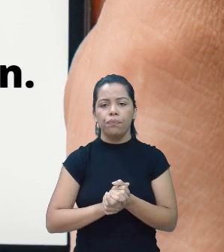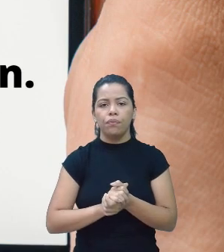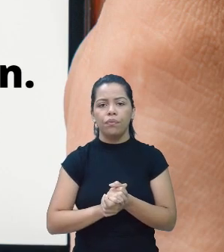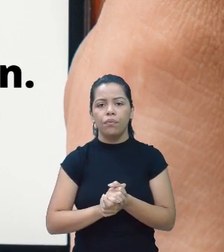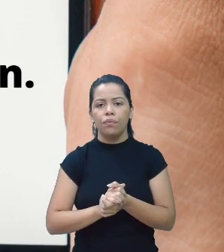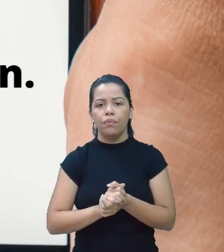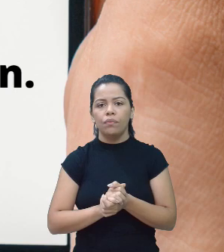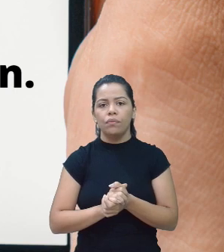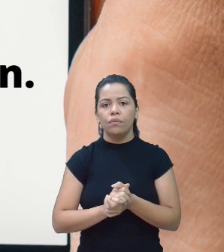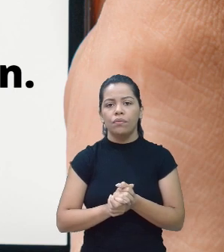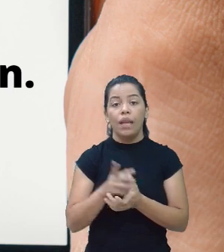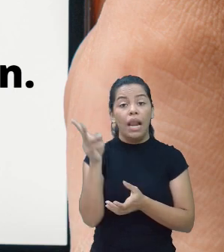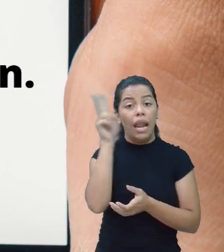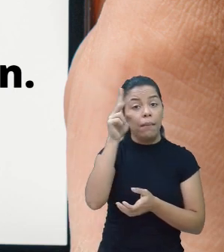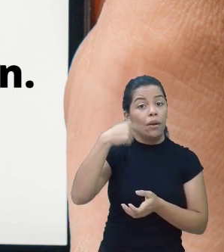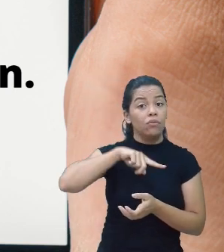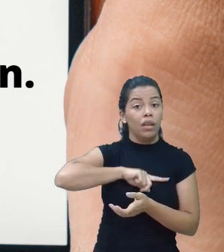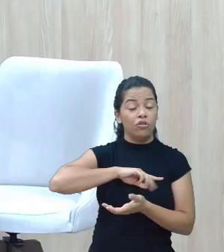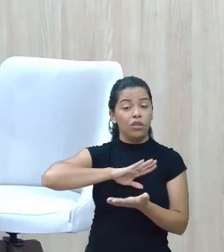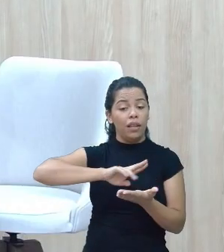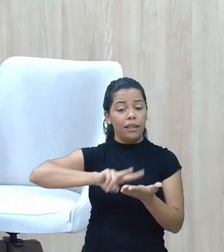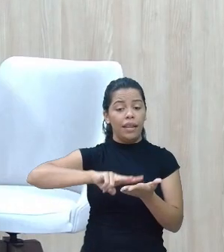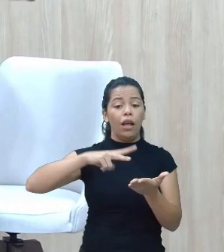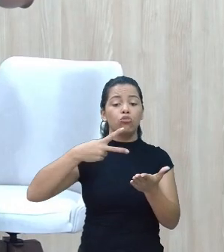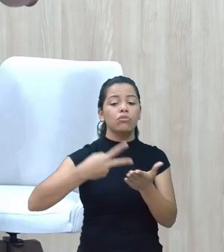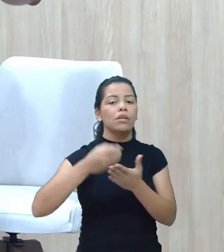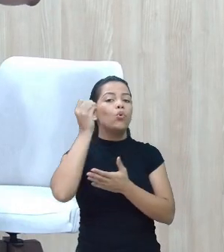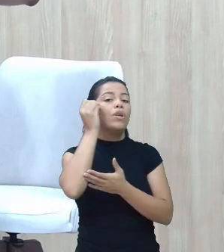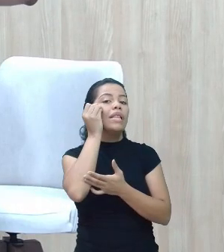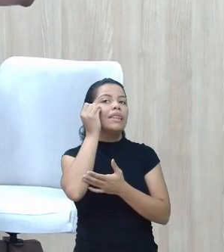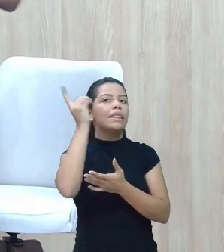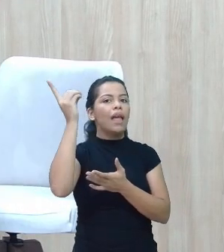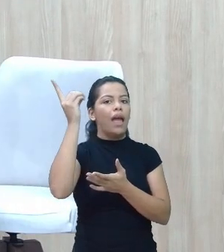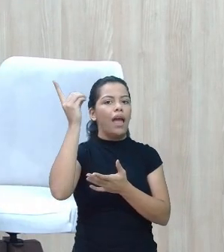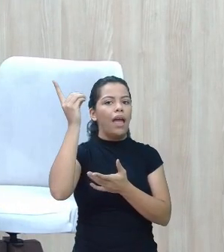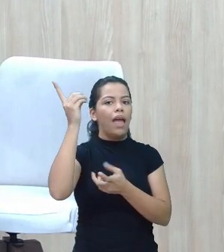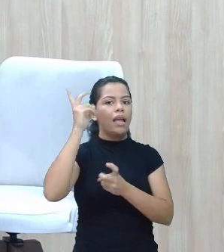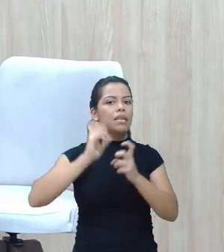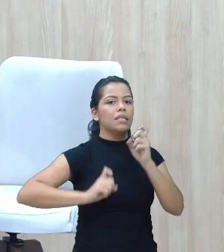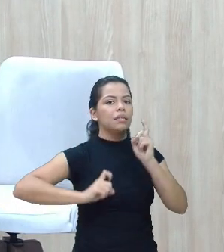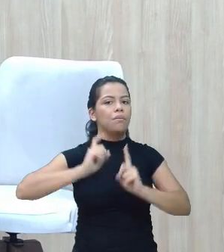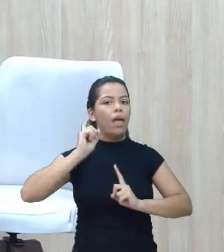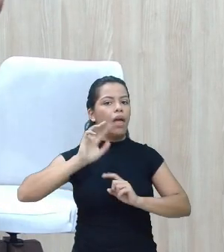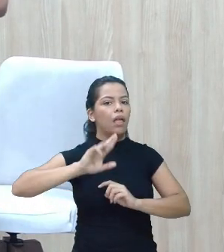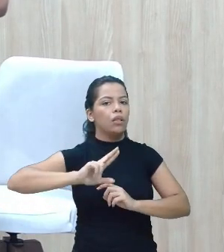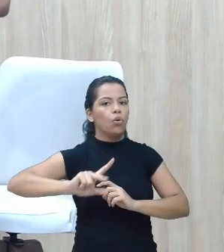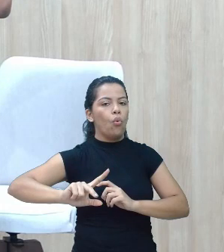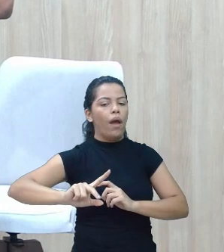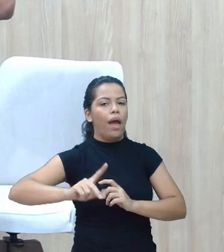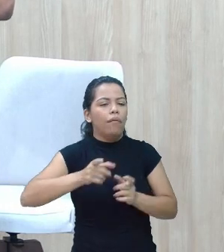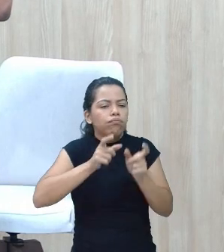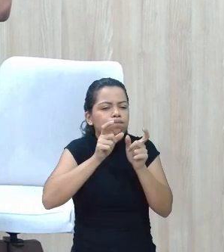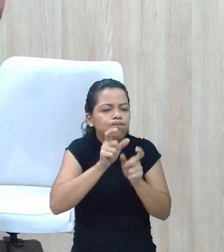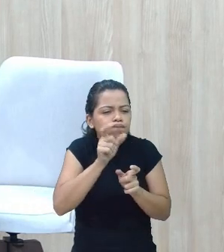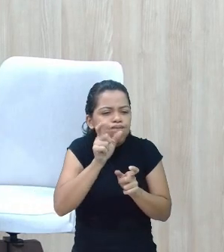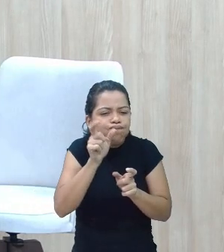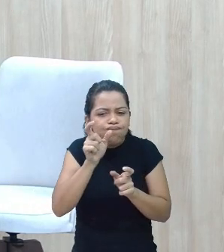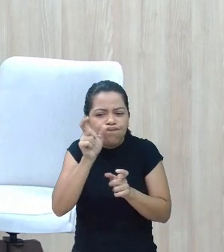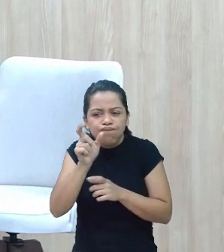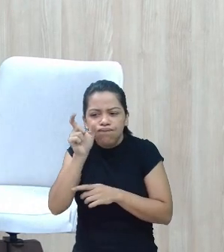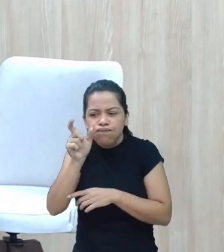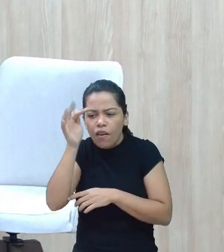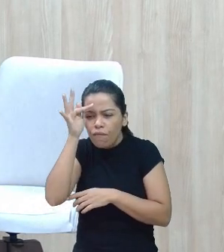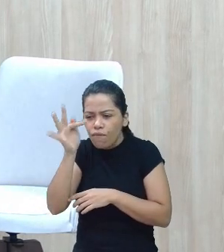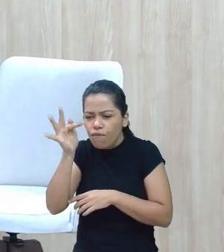tradução, lembrando que a gente está traduzindo aqui as ideias, as expressões. A gente não está trazendo ao pé da letra, porque ao